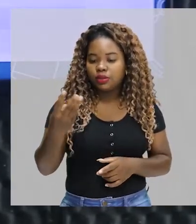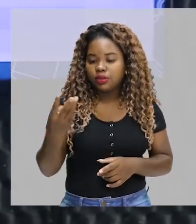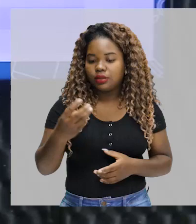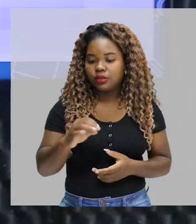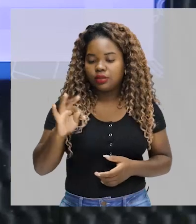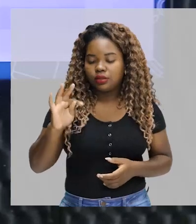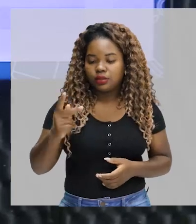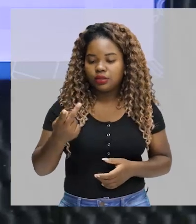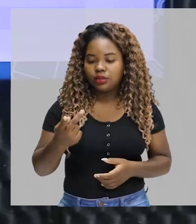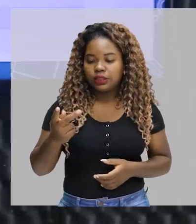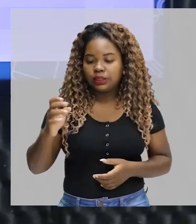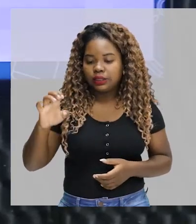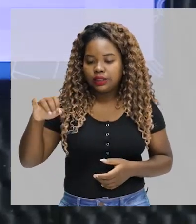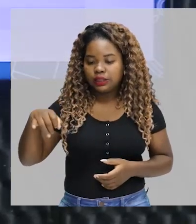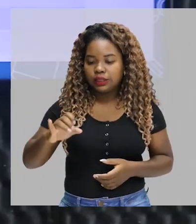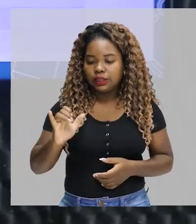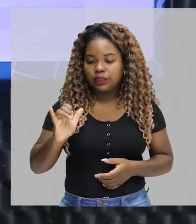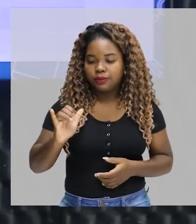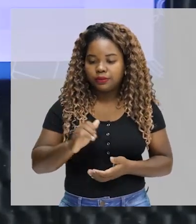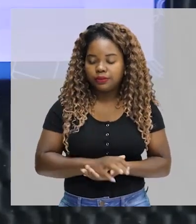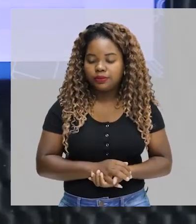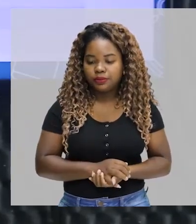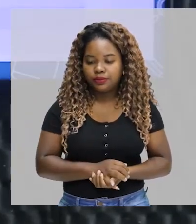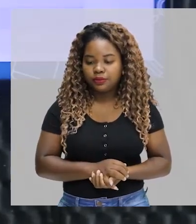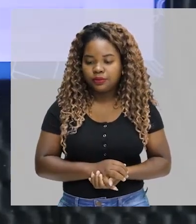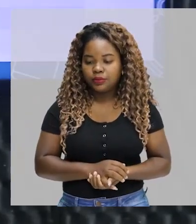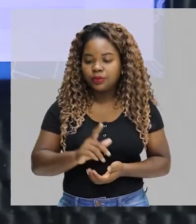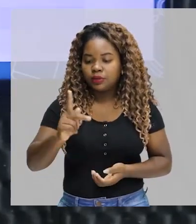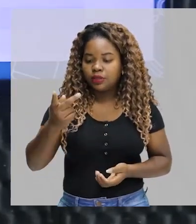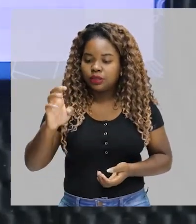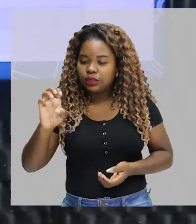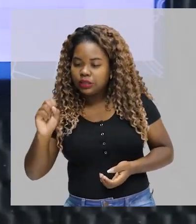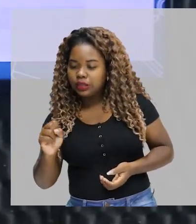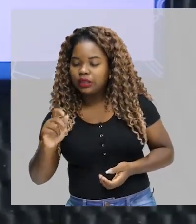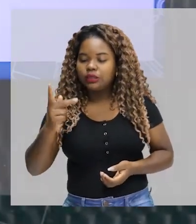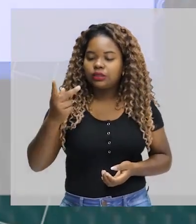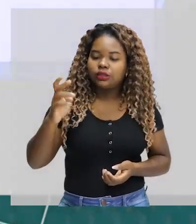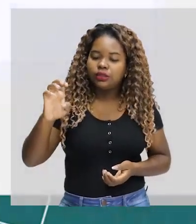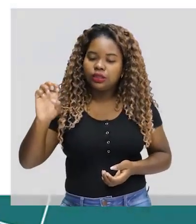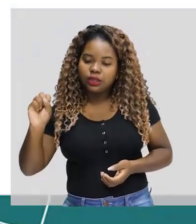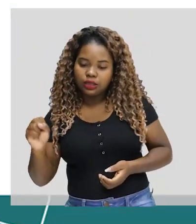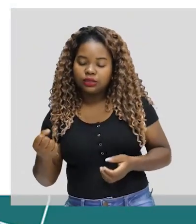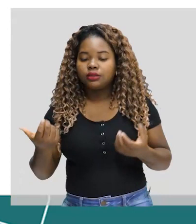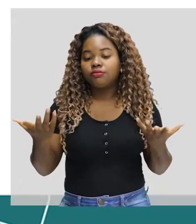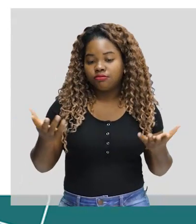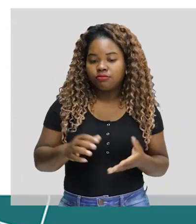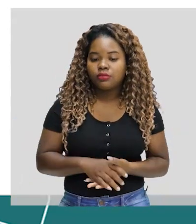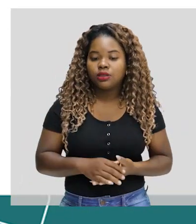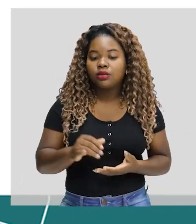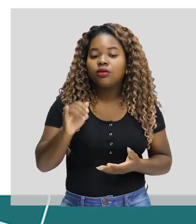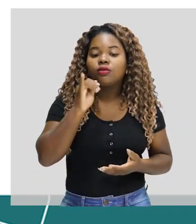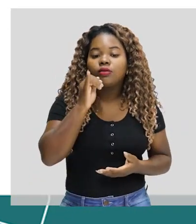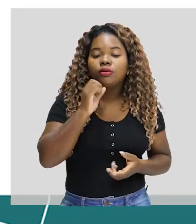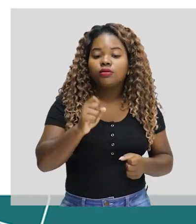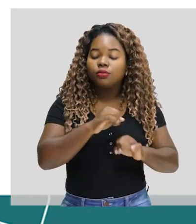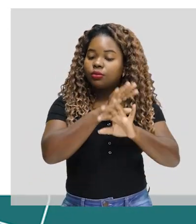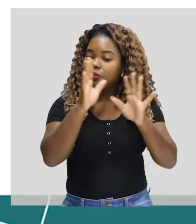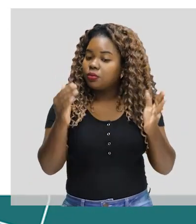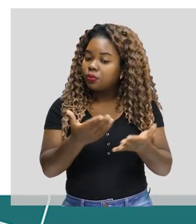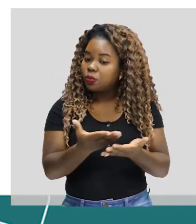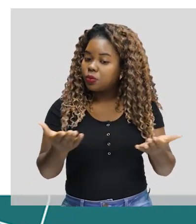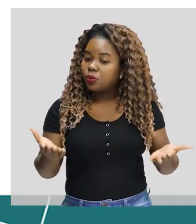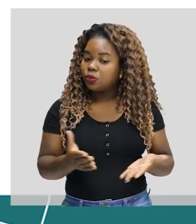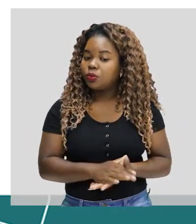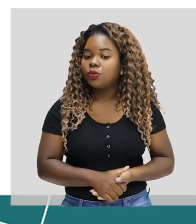como os, as, lhes, dependendo do contexto, tá bom? Olha os exemplos para a gente entender